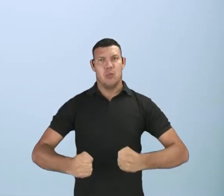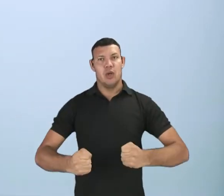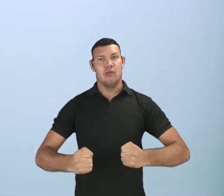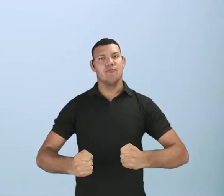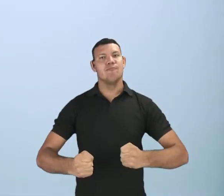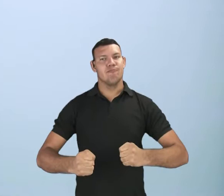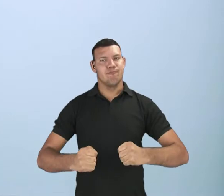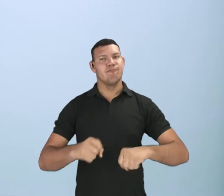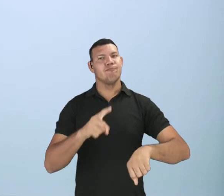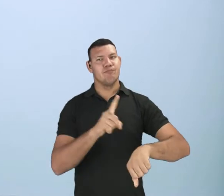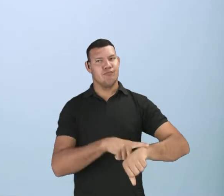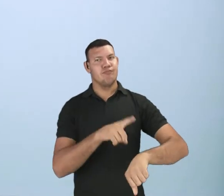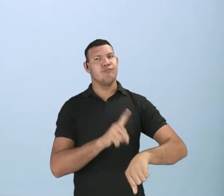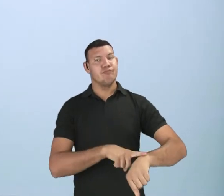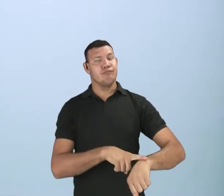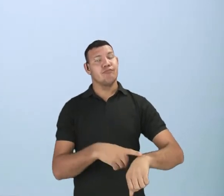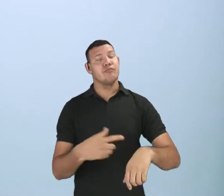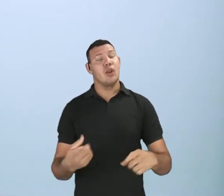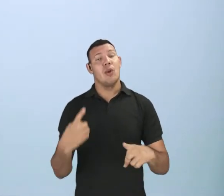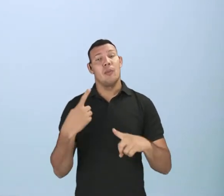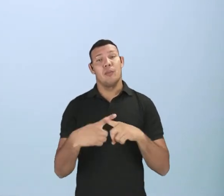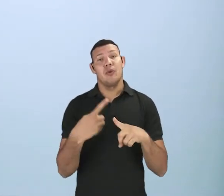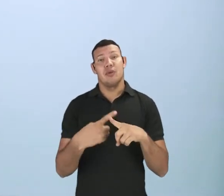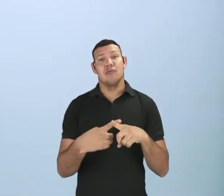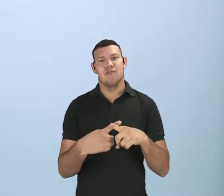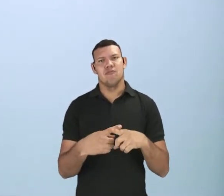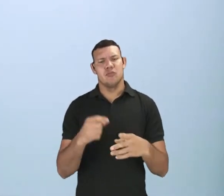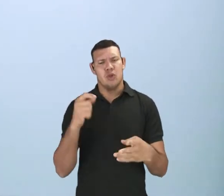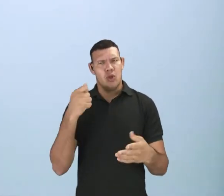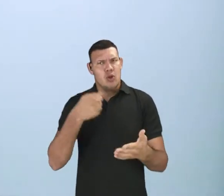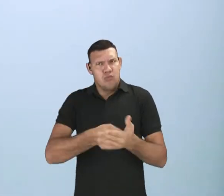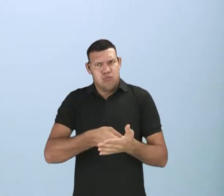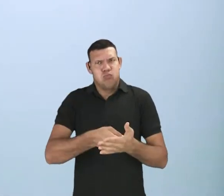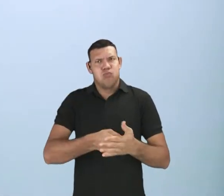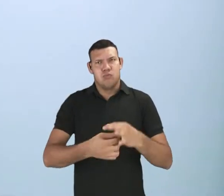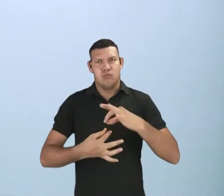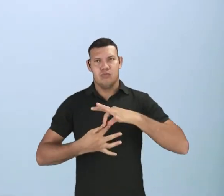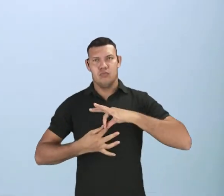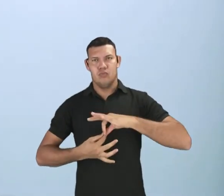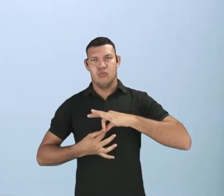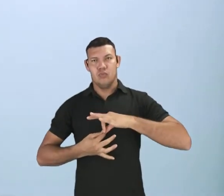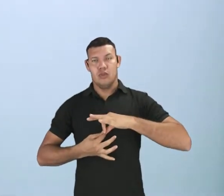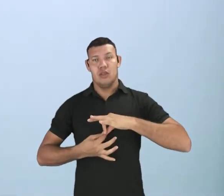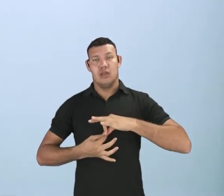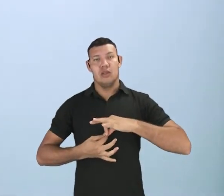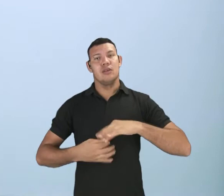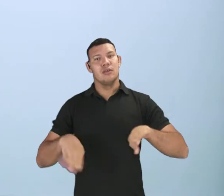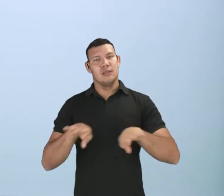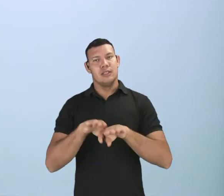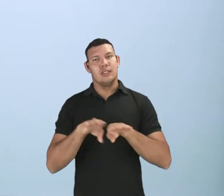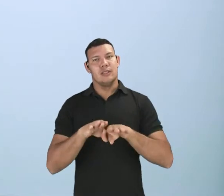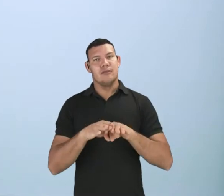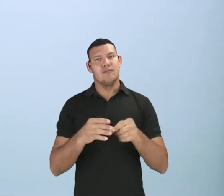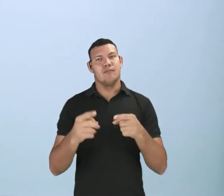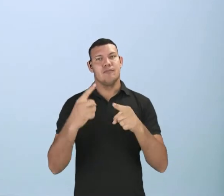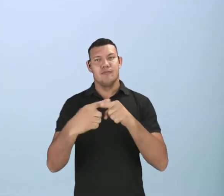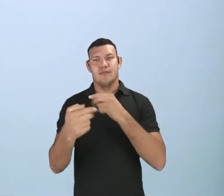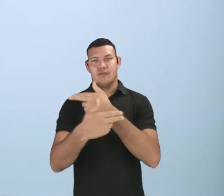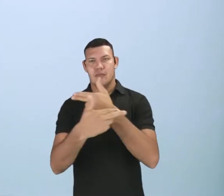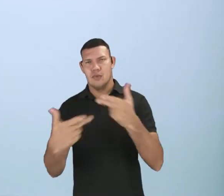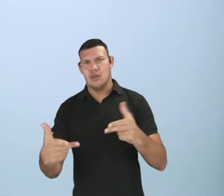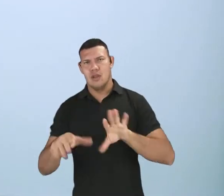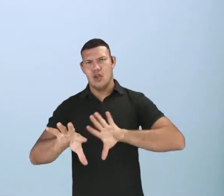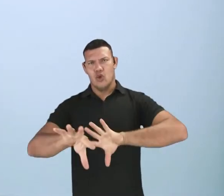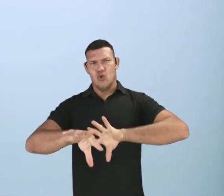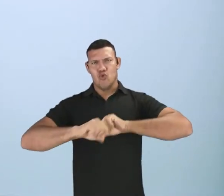época, porque ela dominava o campo espiritual e também o campo material, né? E ela vai adquirir cada vez